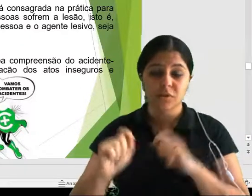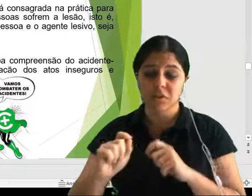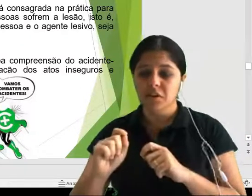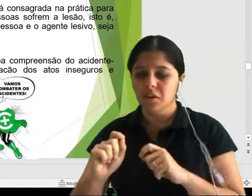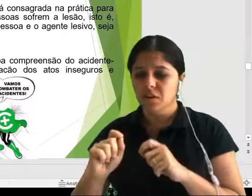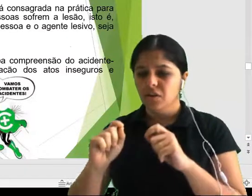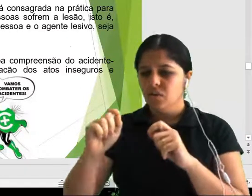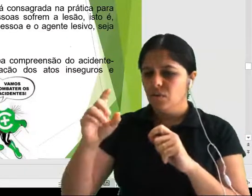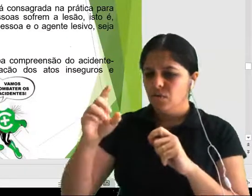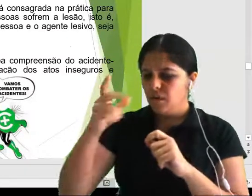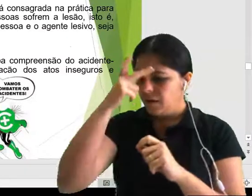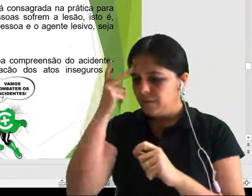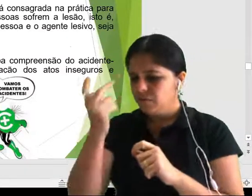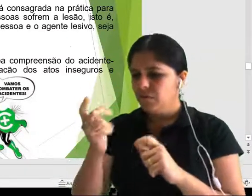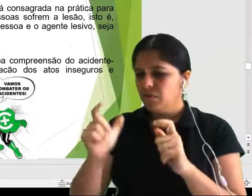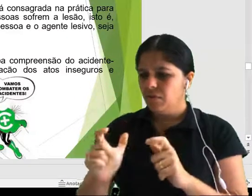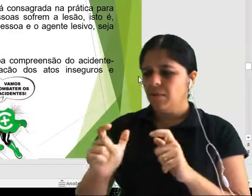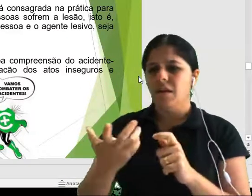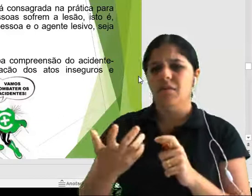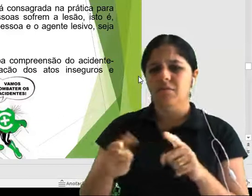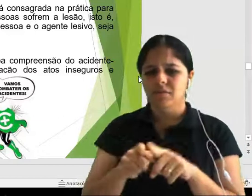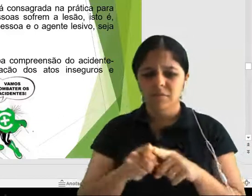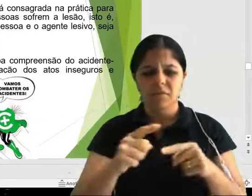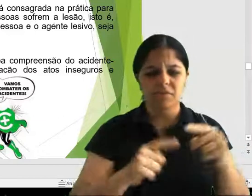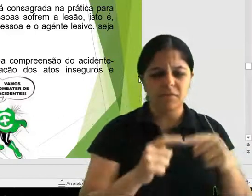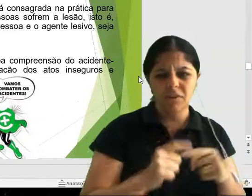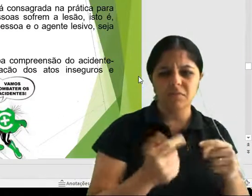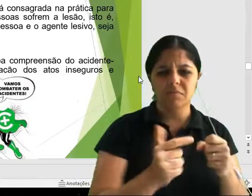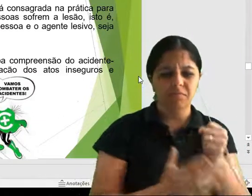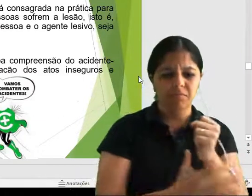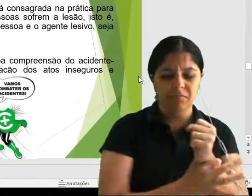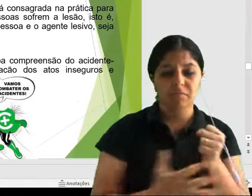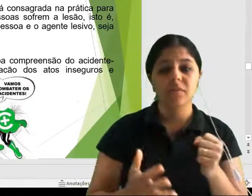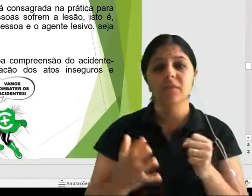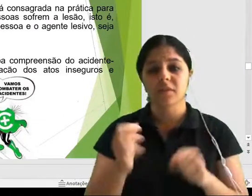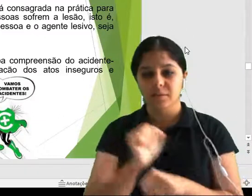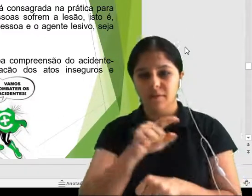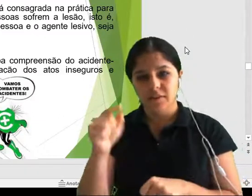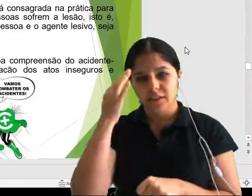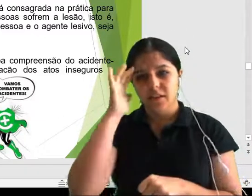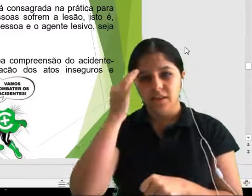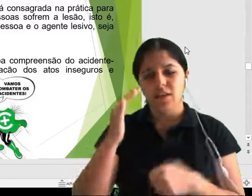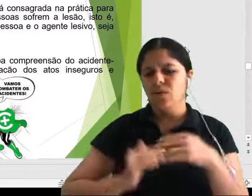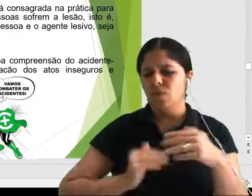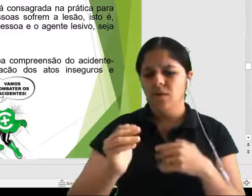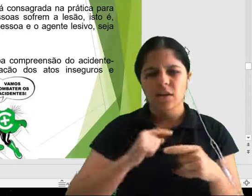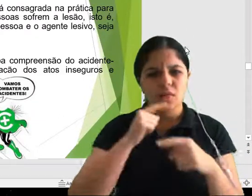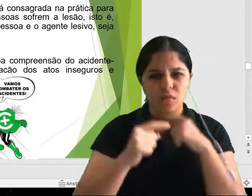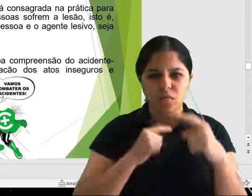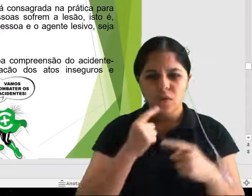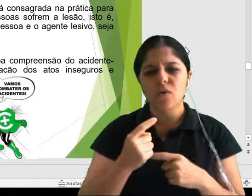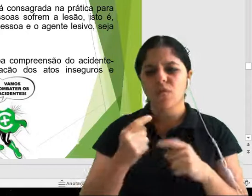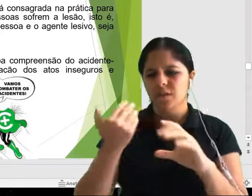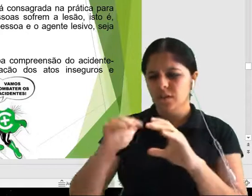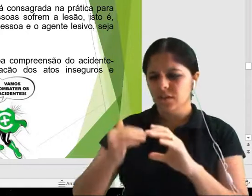tipo e o fator pessoal inseguro. Espero que vocês estejam acompanhando, viu? Qualquer dúvida, coloquem